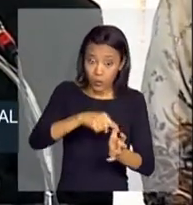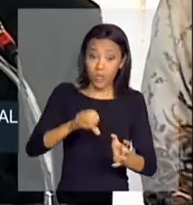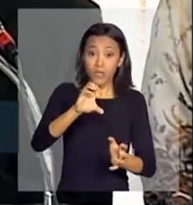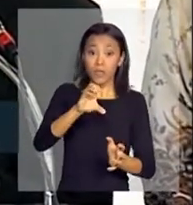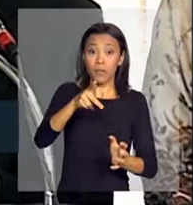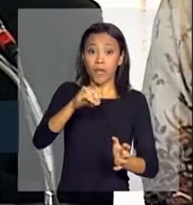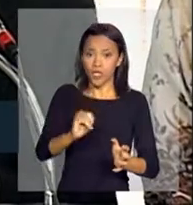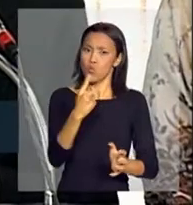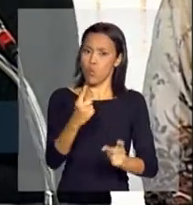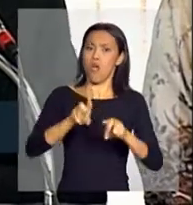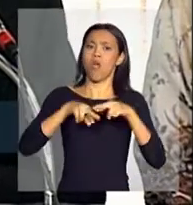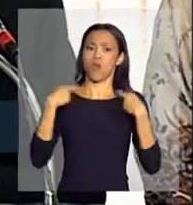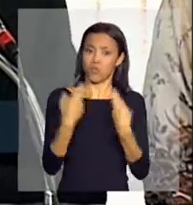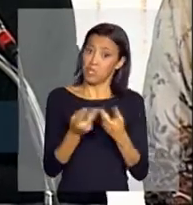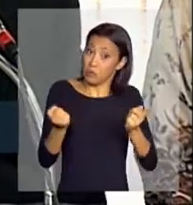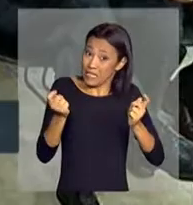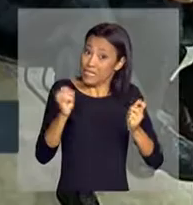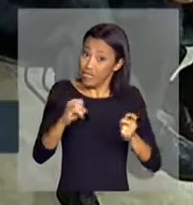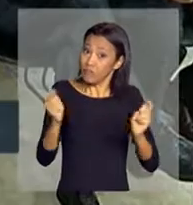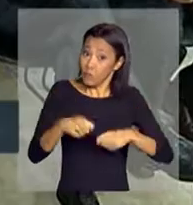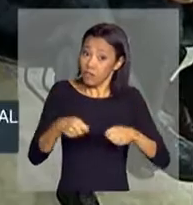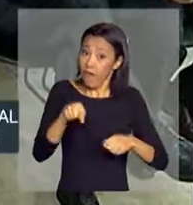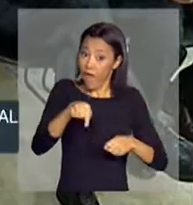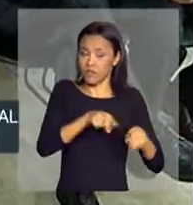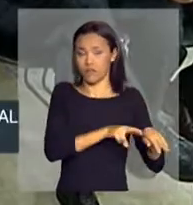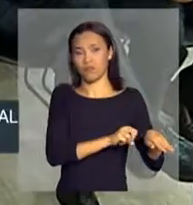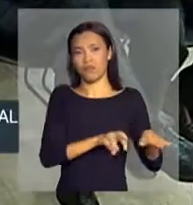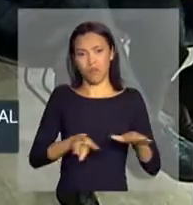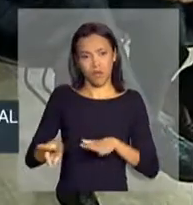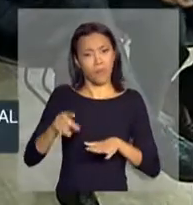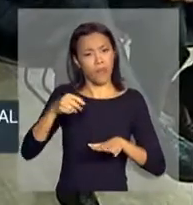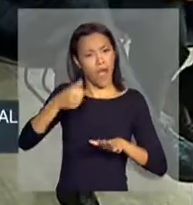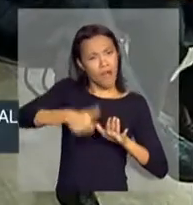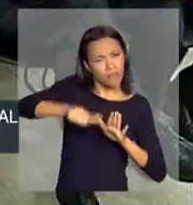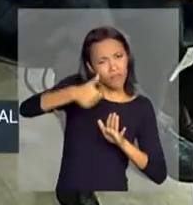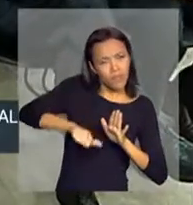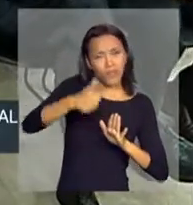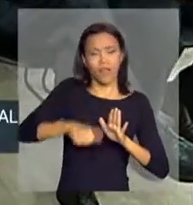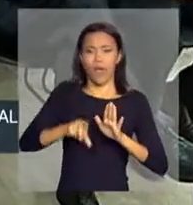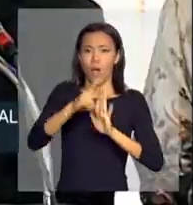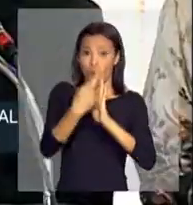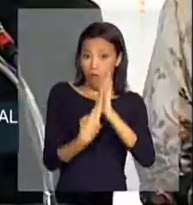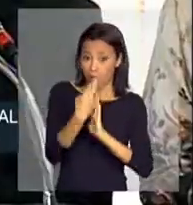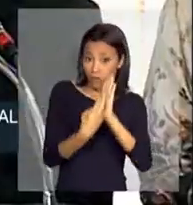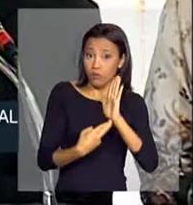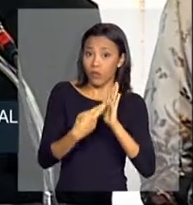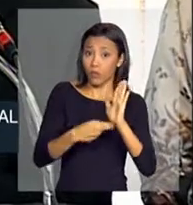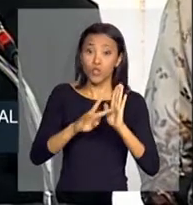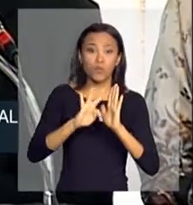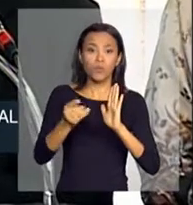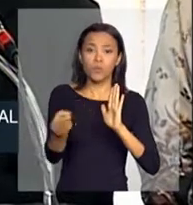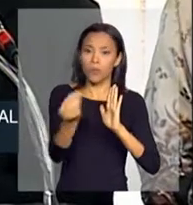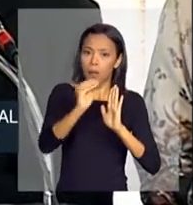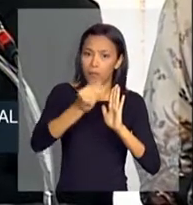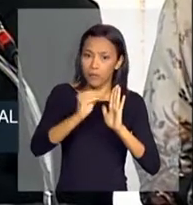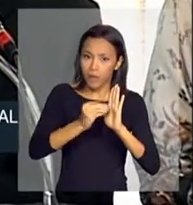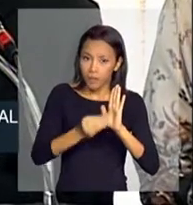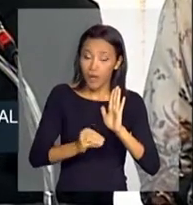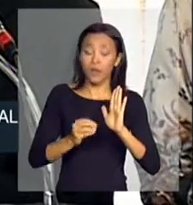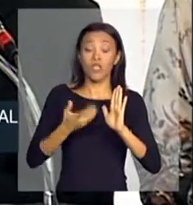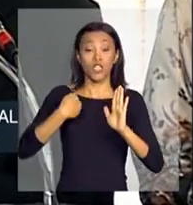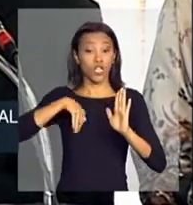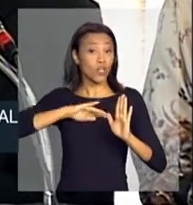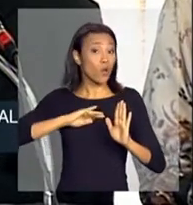reunião se possível ainda essa semana para análise do relatório e para análise das proposituras estão colocados aqui a